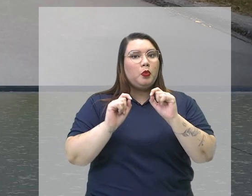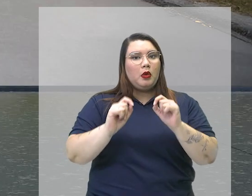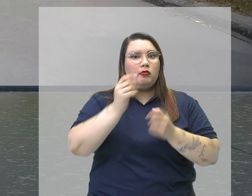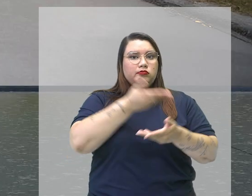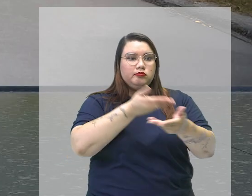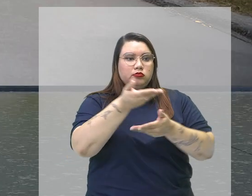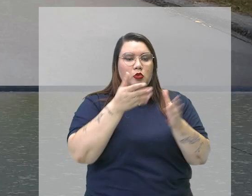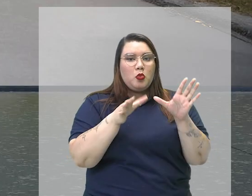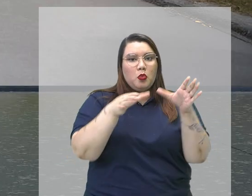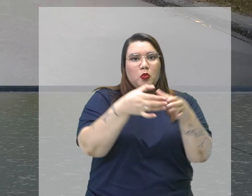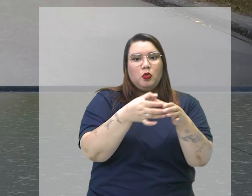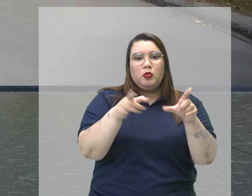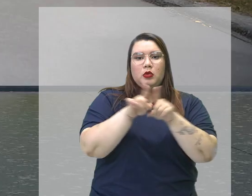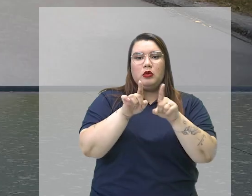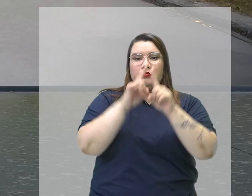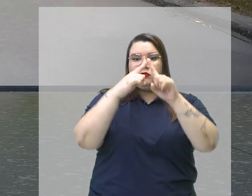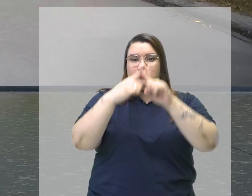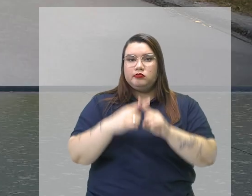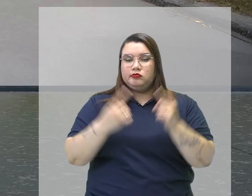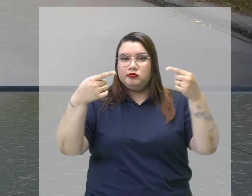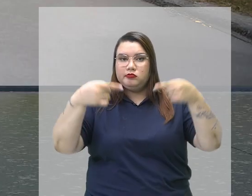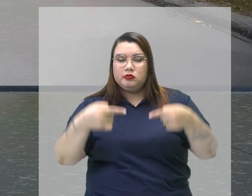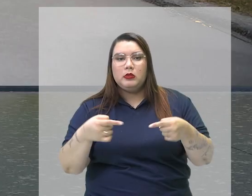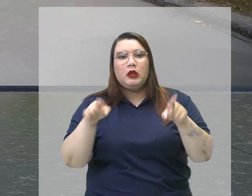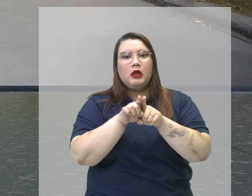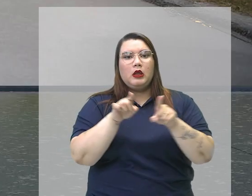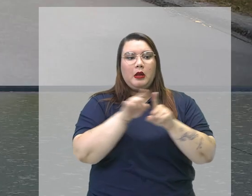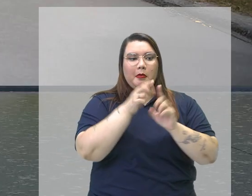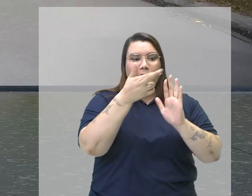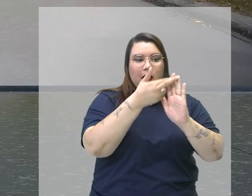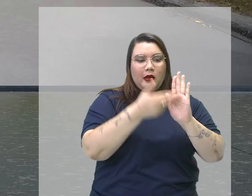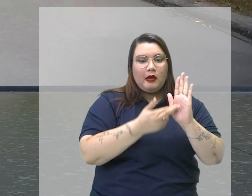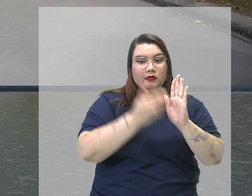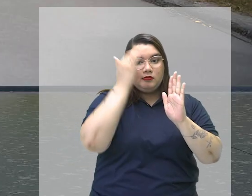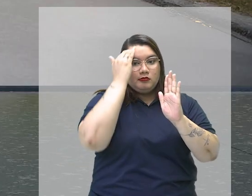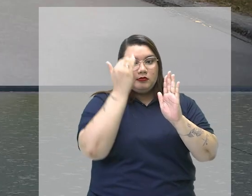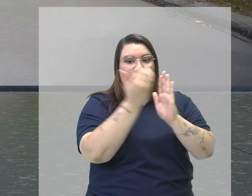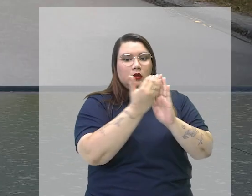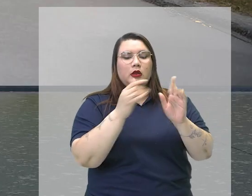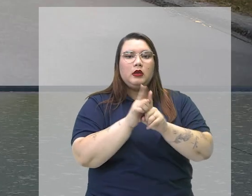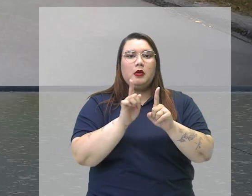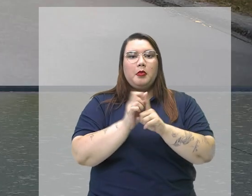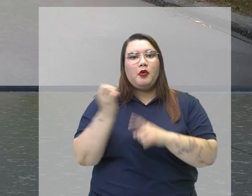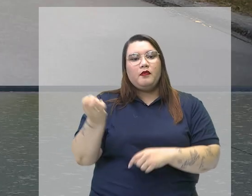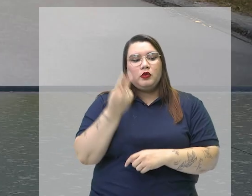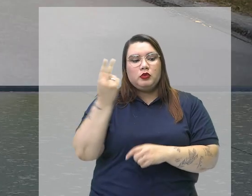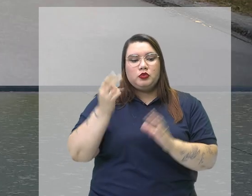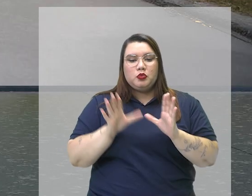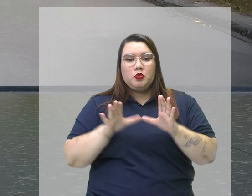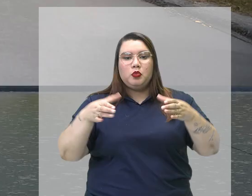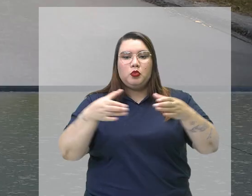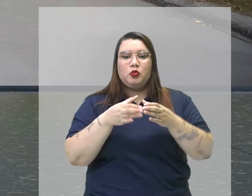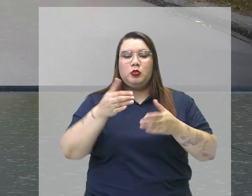comportamentos cooperativos e competitivos, o respeito às regras e a valorização